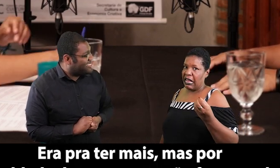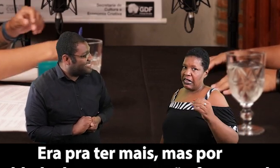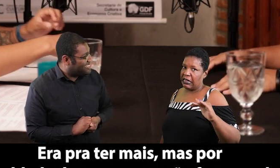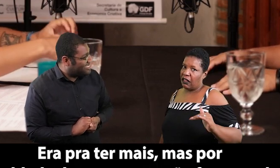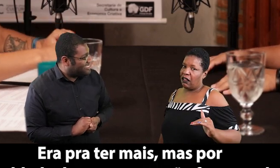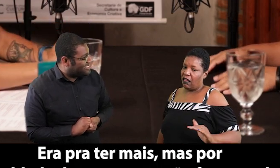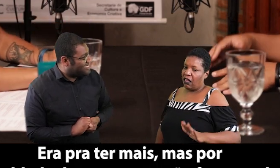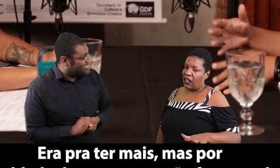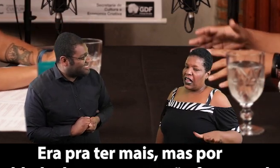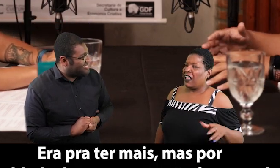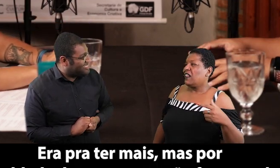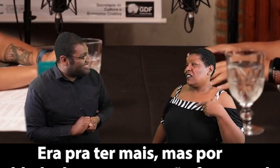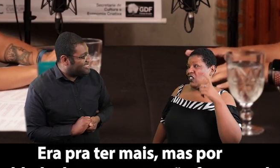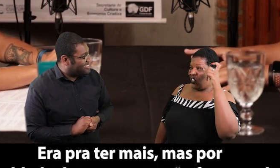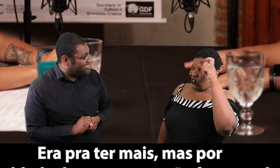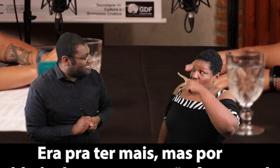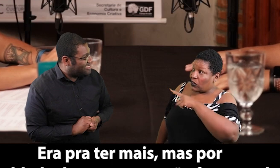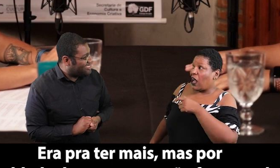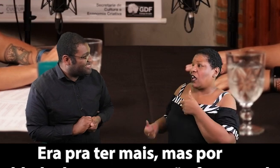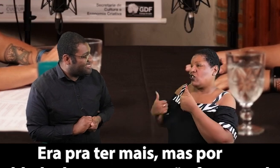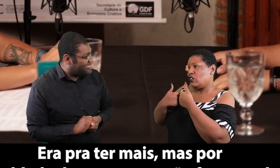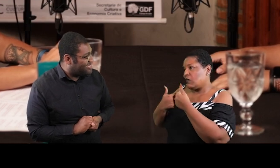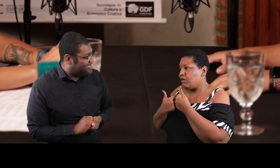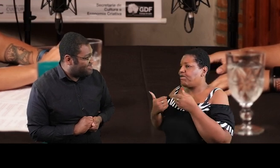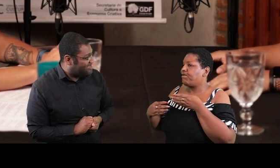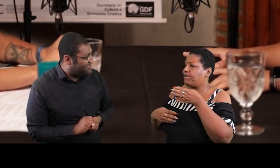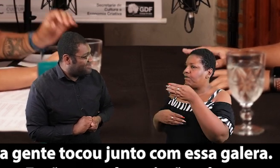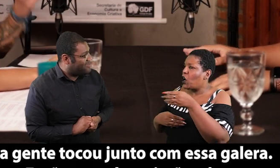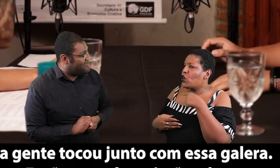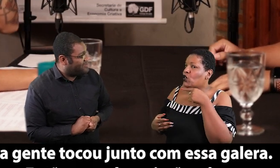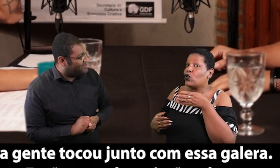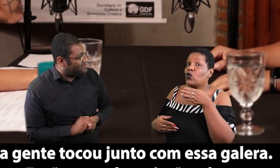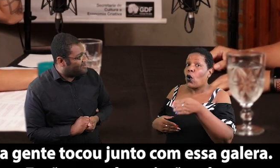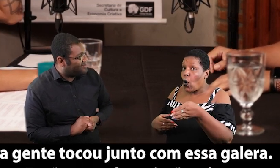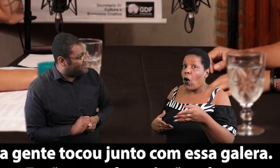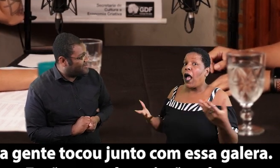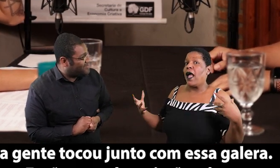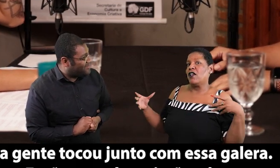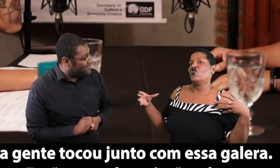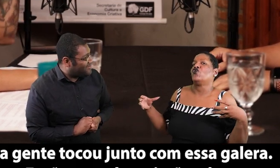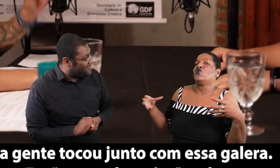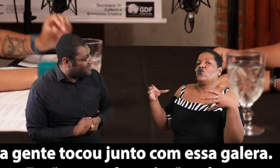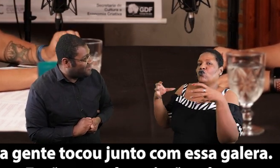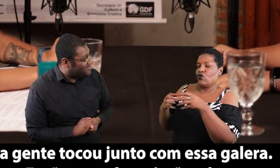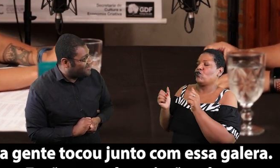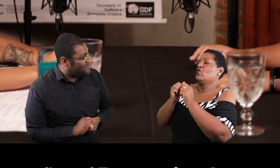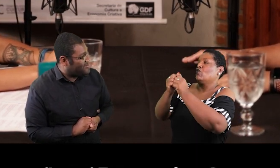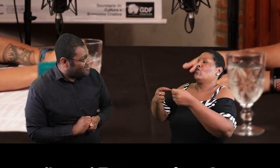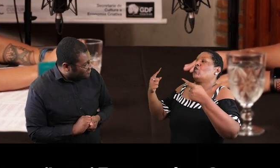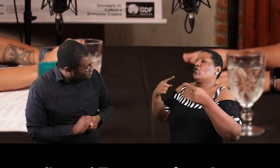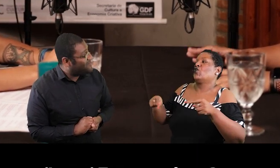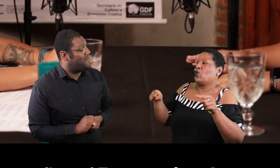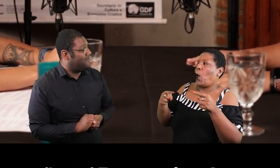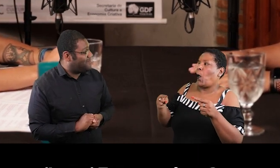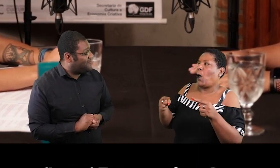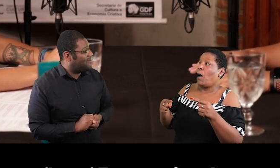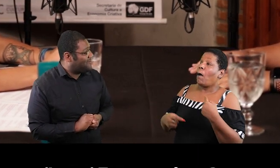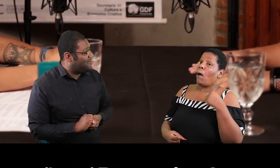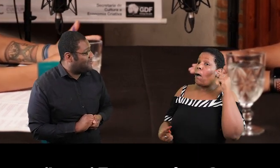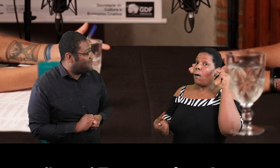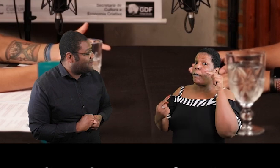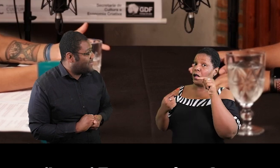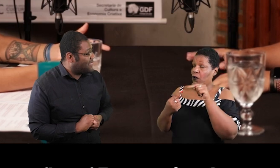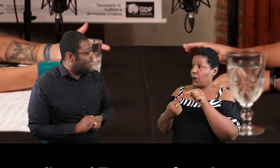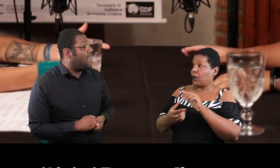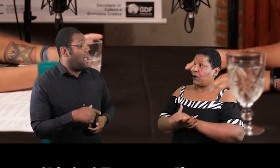pra ter mais, mas por dificuldade de transporte não foram todas. E a gente tocou, junto com essa galera. Então uma das missões